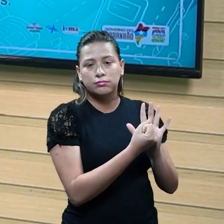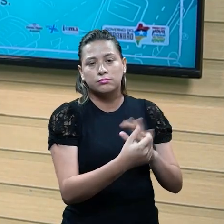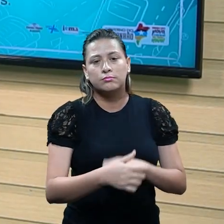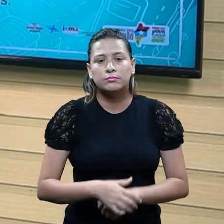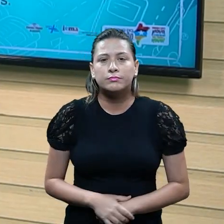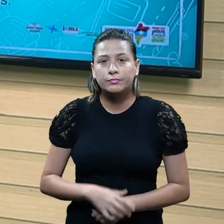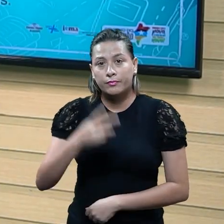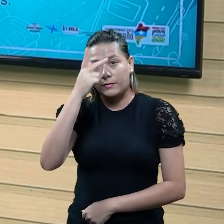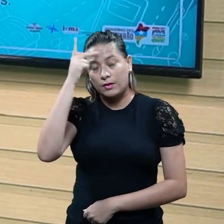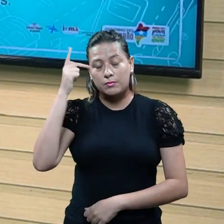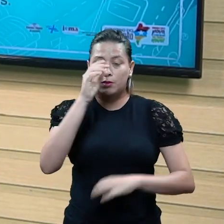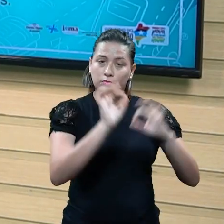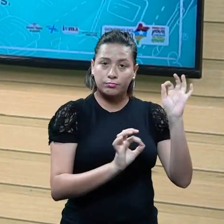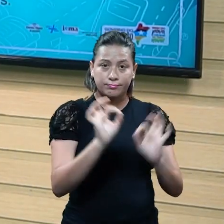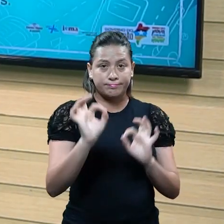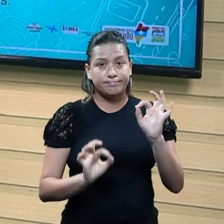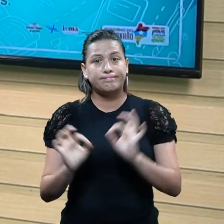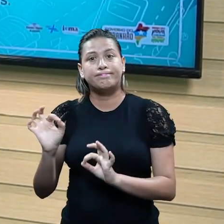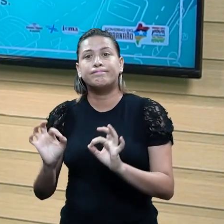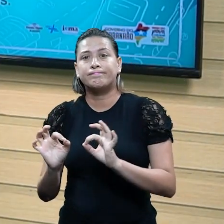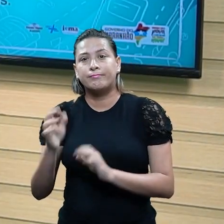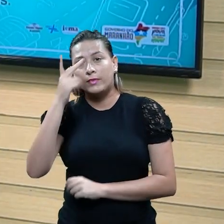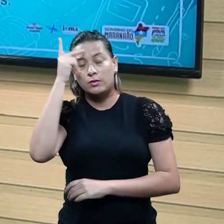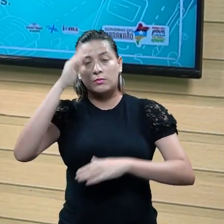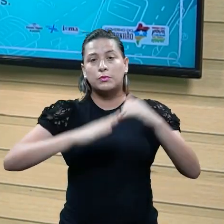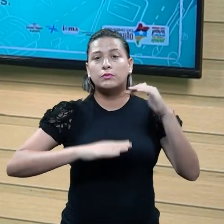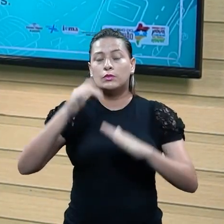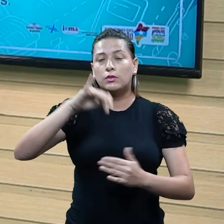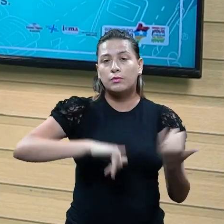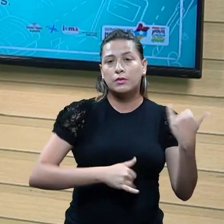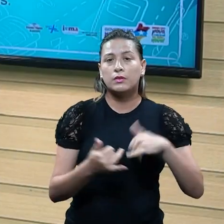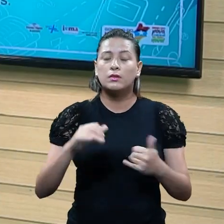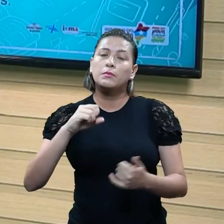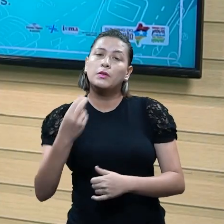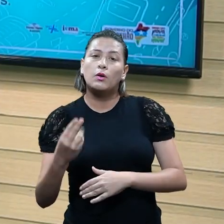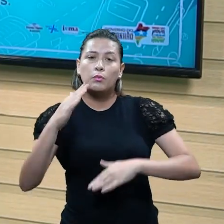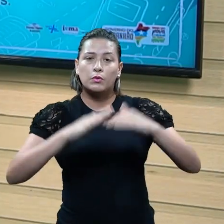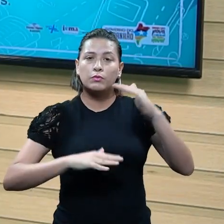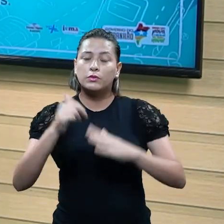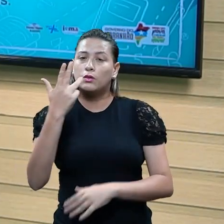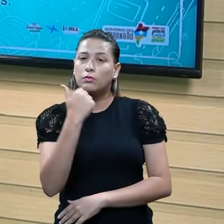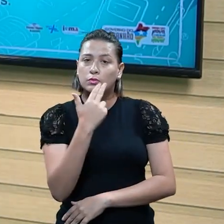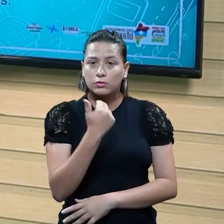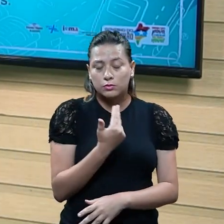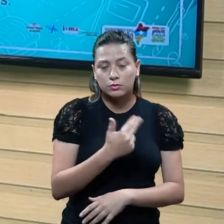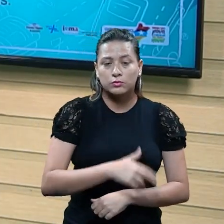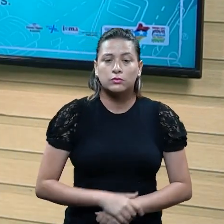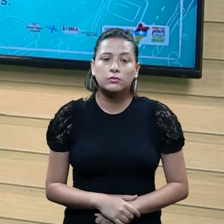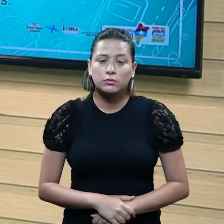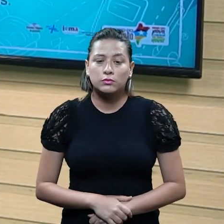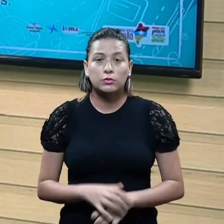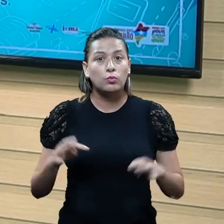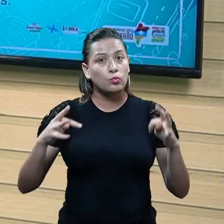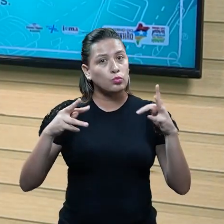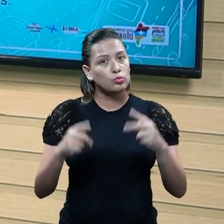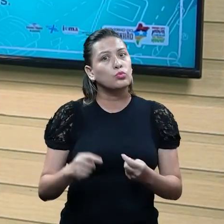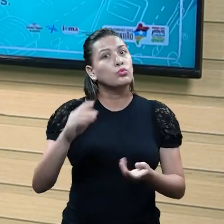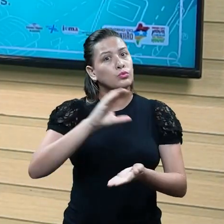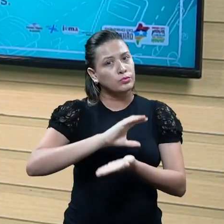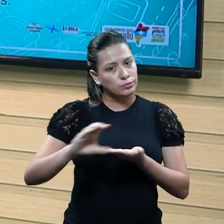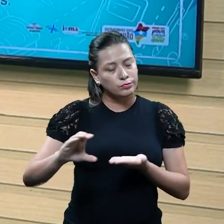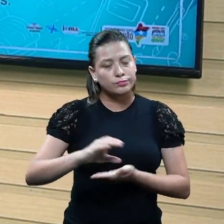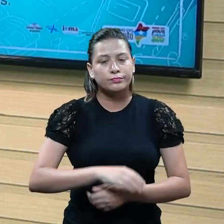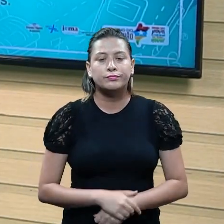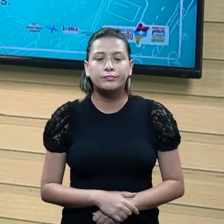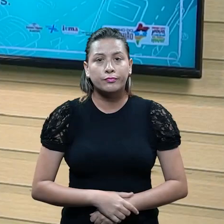a pessoa que atesta, o químico ou o nutricionista que faz a rotulagem. Então, tudo aquilo custa dinheiro.